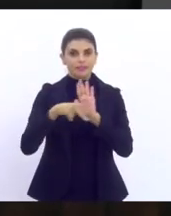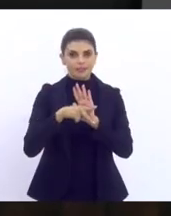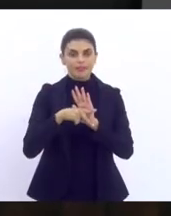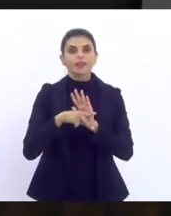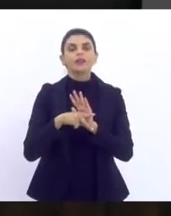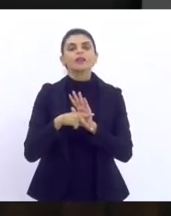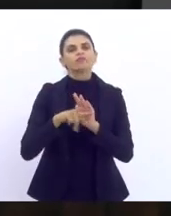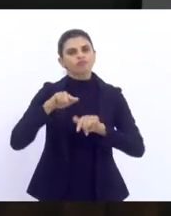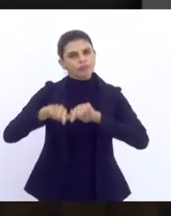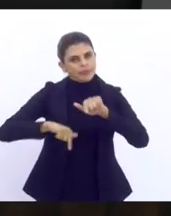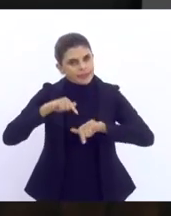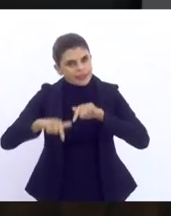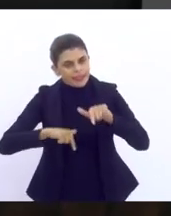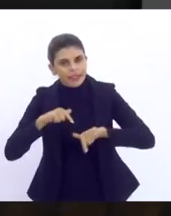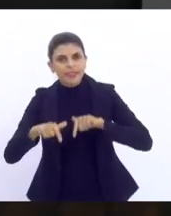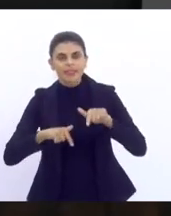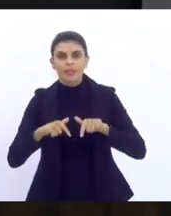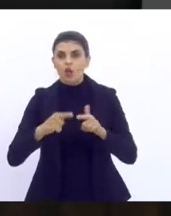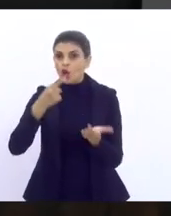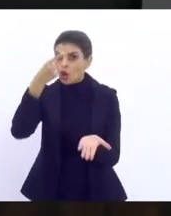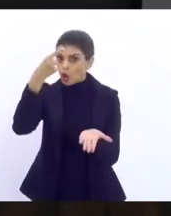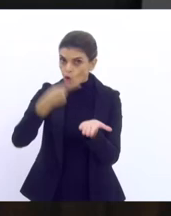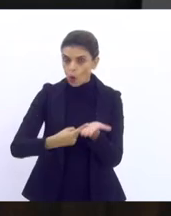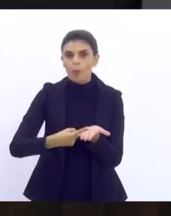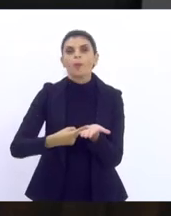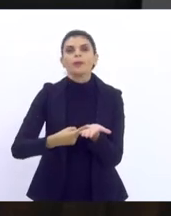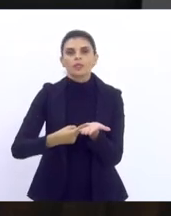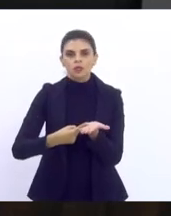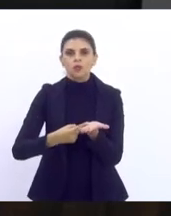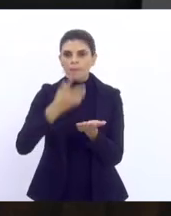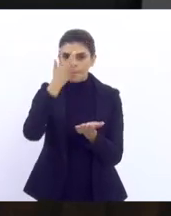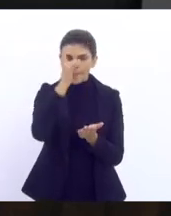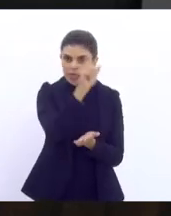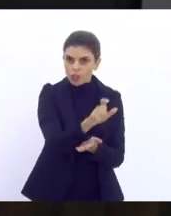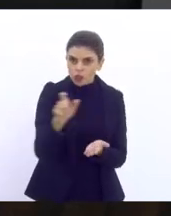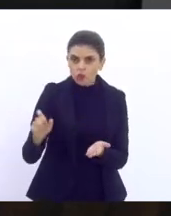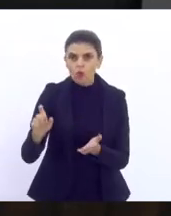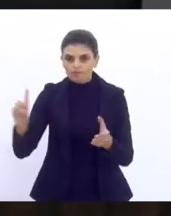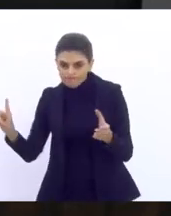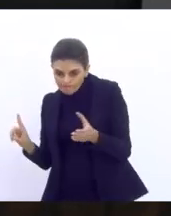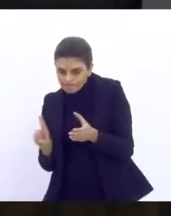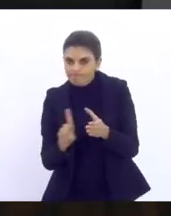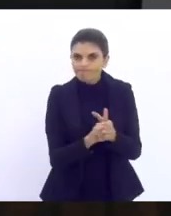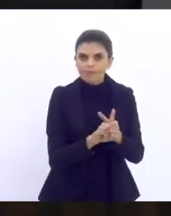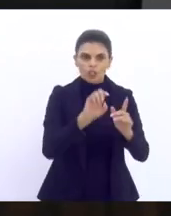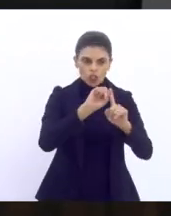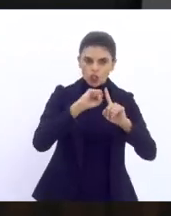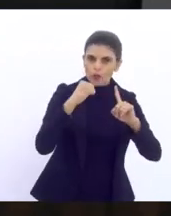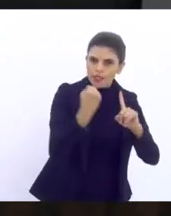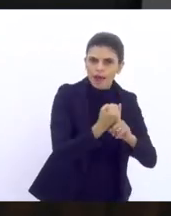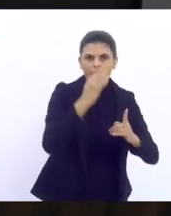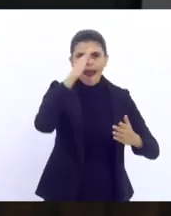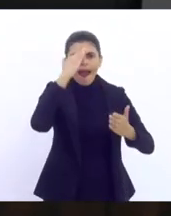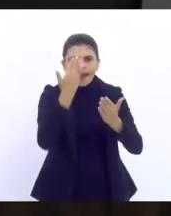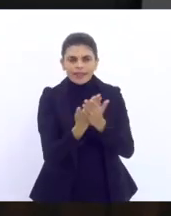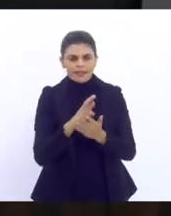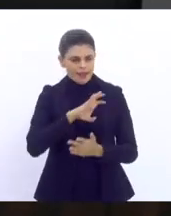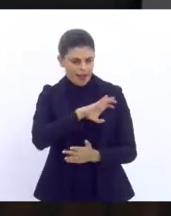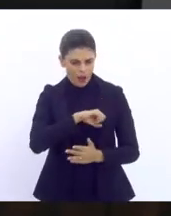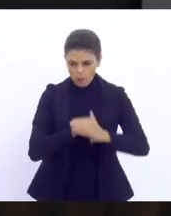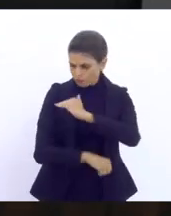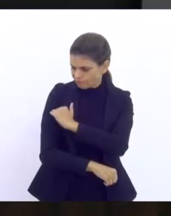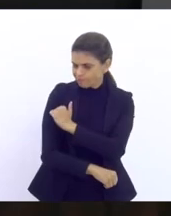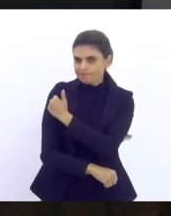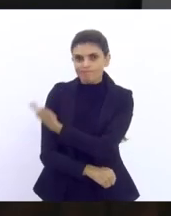trabalho, do compromisso humanizado, da ressocialização, do acreditar, do amor ao próximo, é